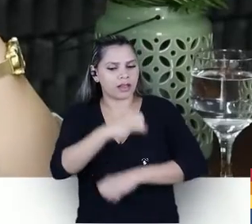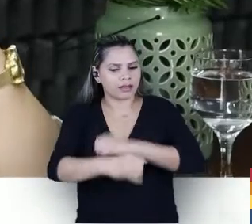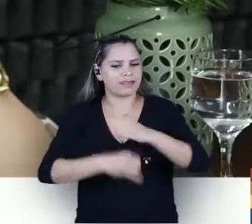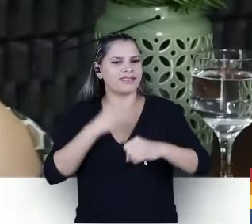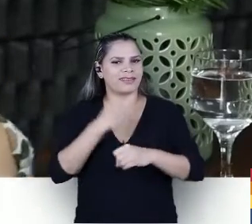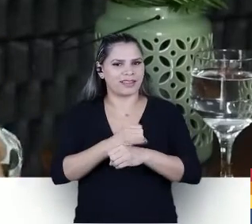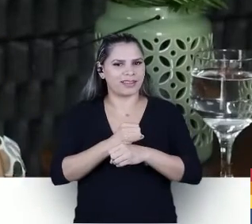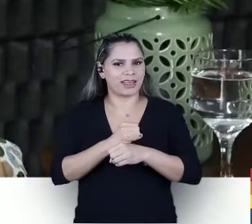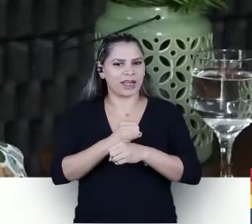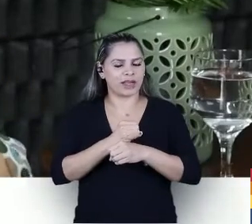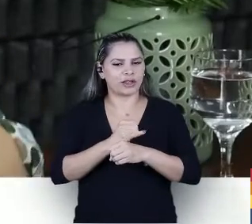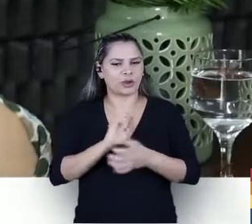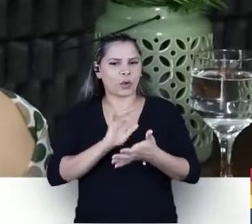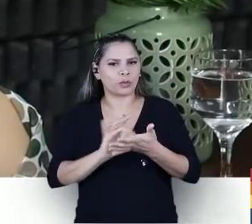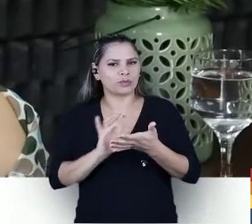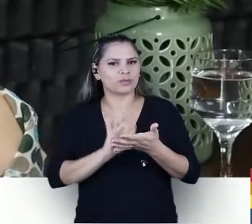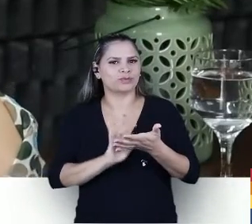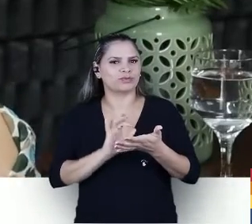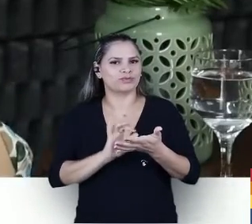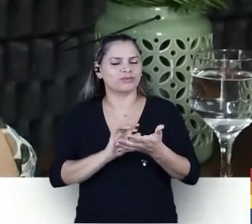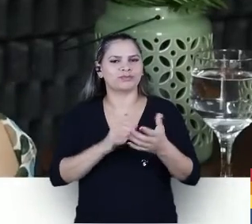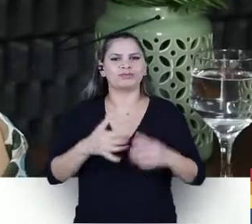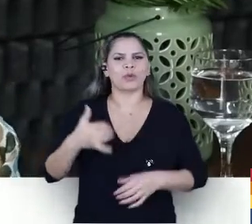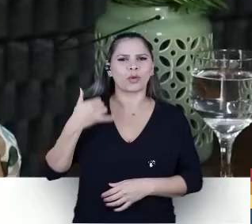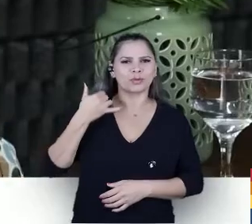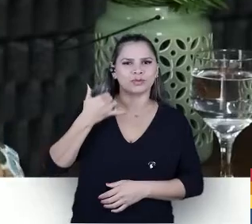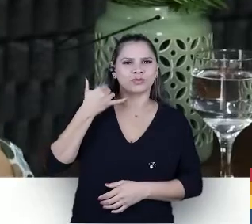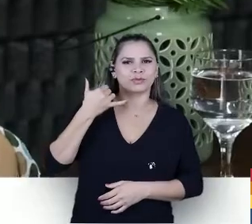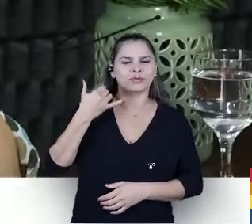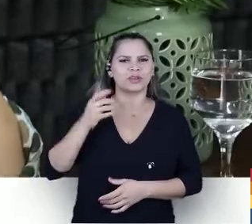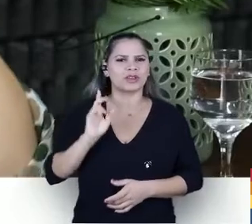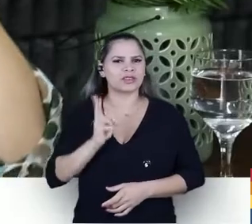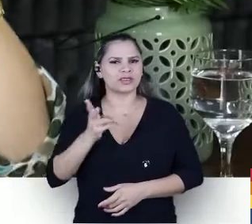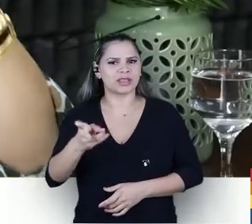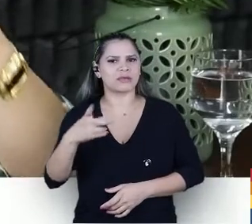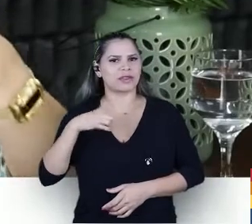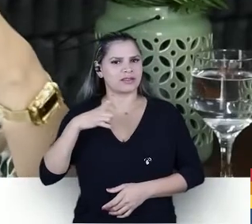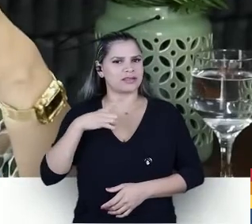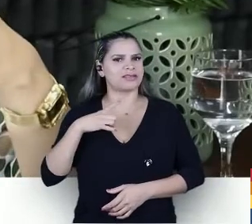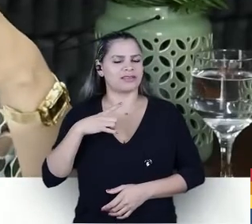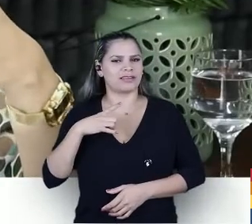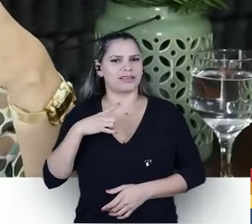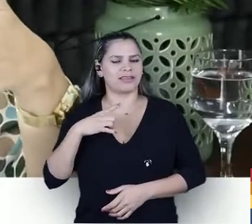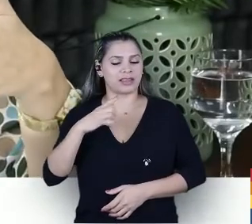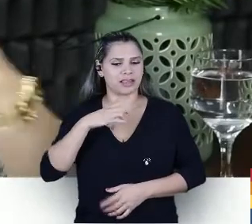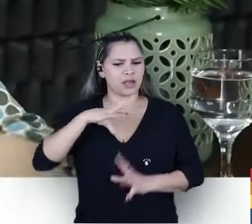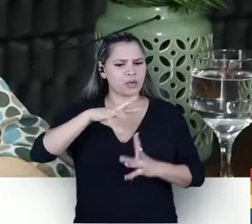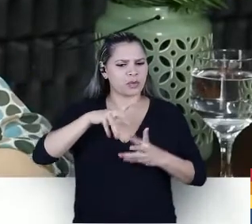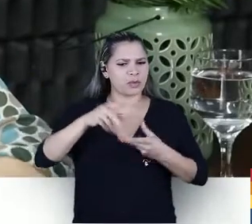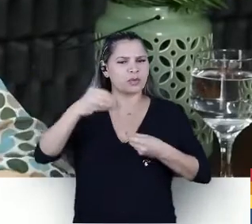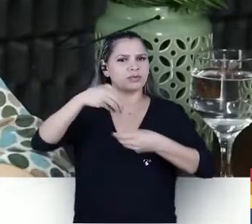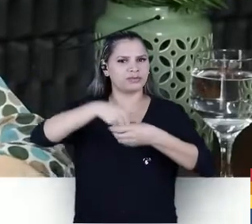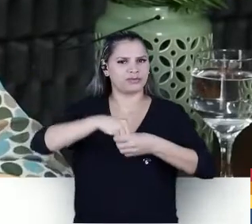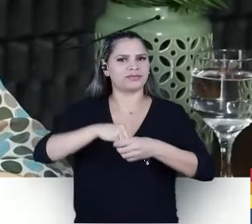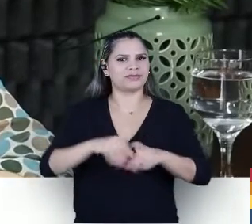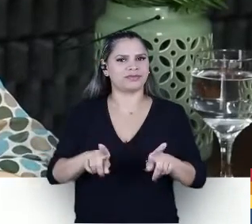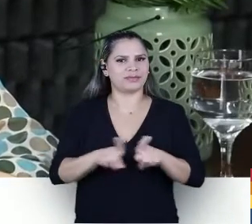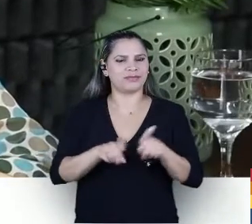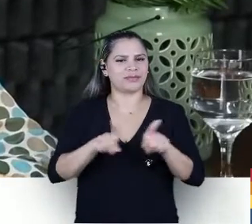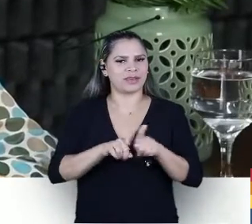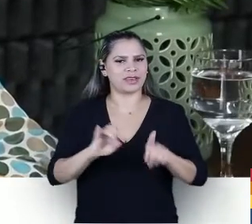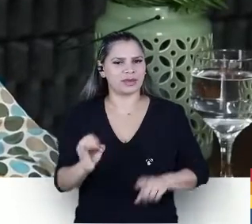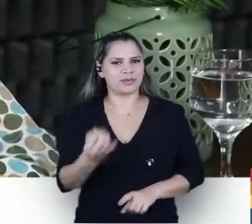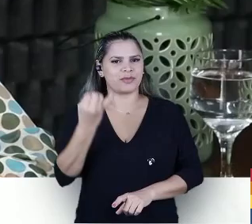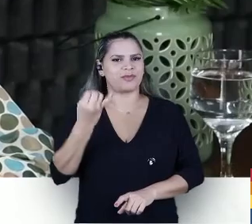Então, pensando nessa possibilidade de que o aluno perceba que aquele aparato tecnológico ali, o celular que está o tempo inteiro na